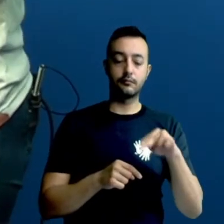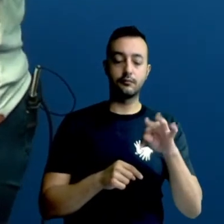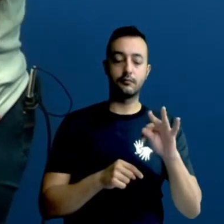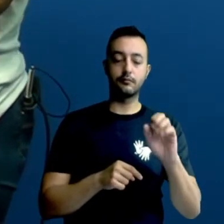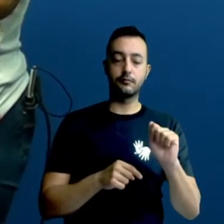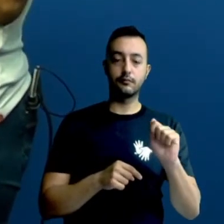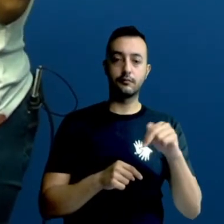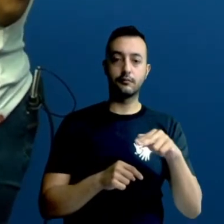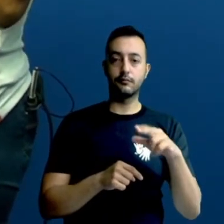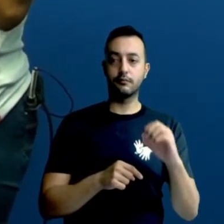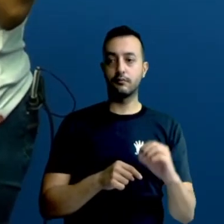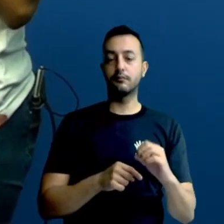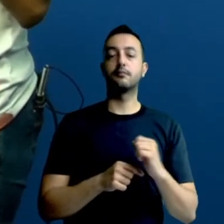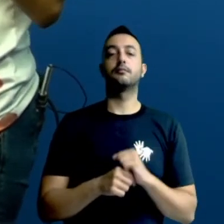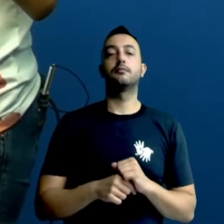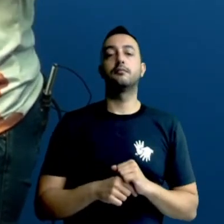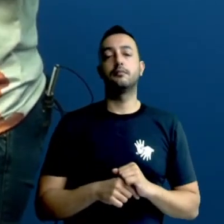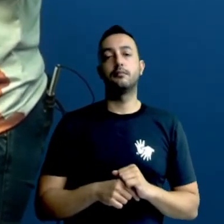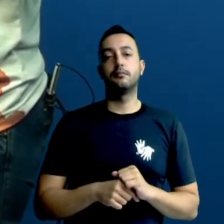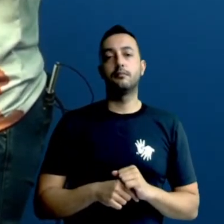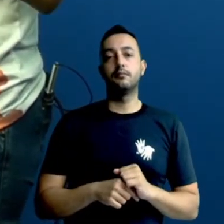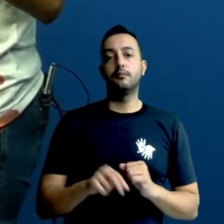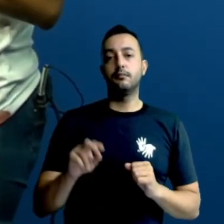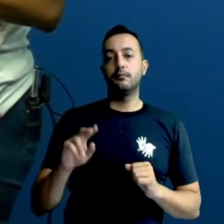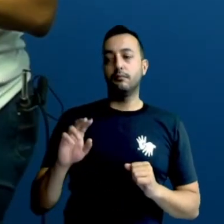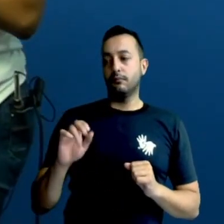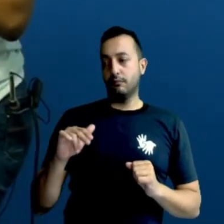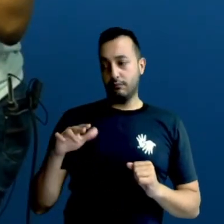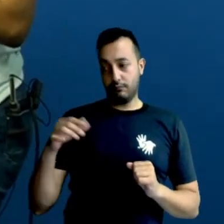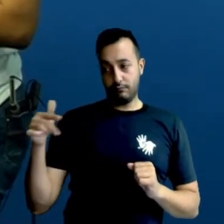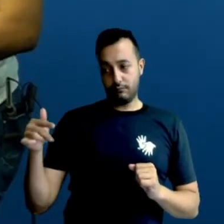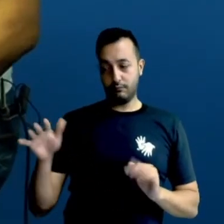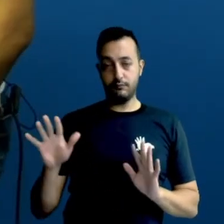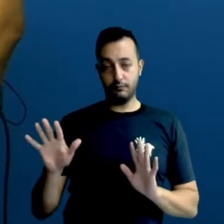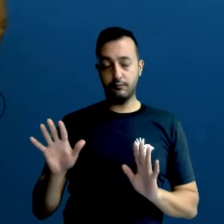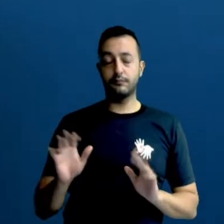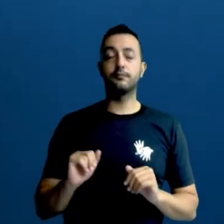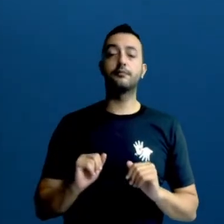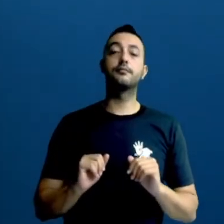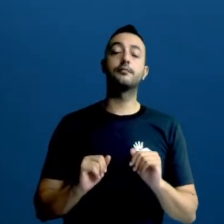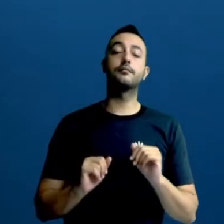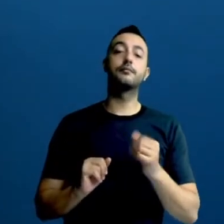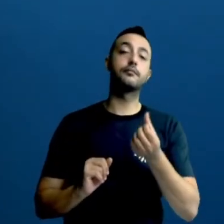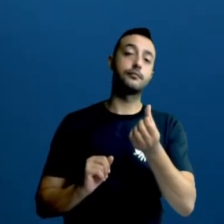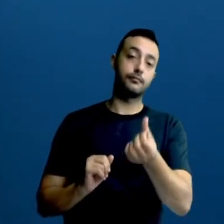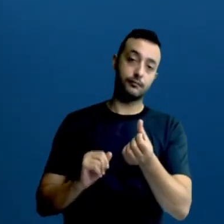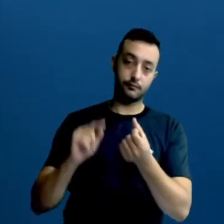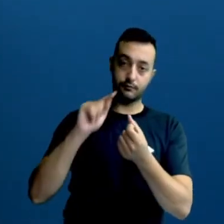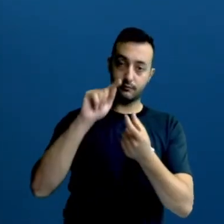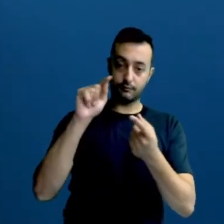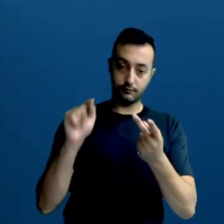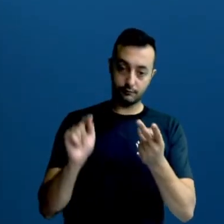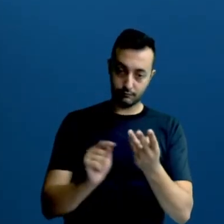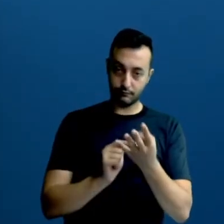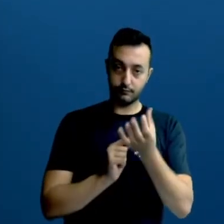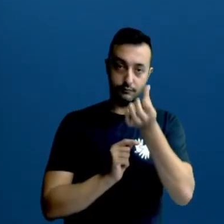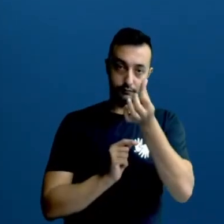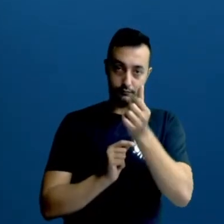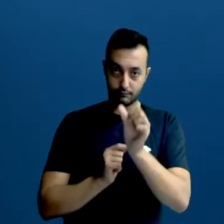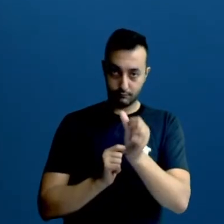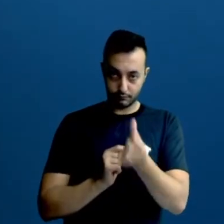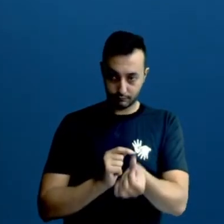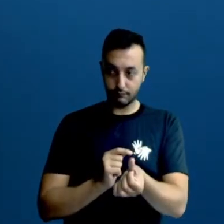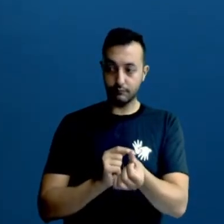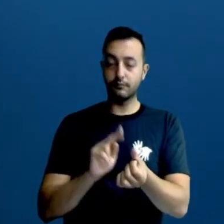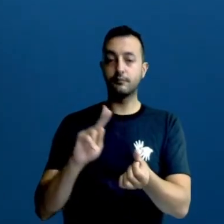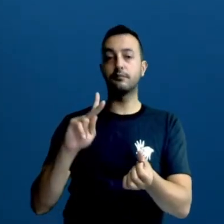pentágono. Lá vou eu com o de 7 lados, ó. Heptágono tem 7 lados. Então, no caso, 6 lados, que é a parte branquinha,